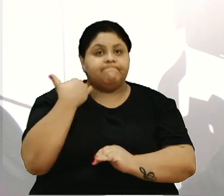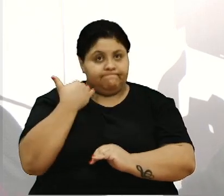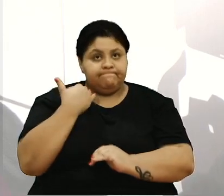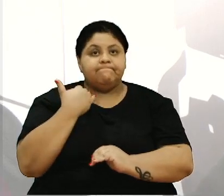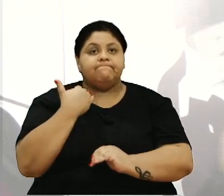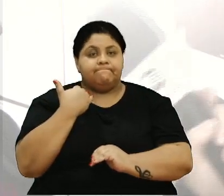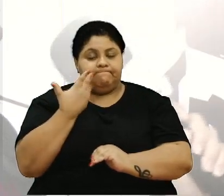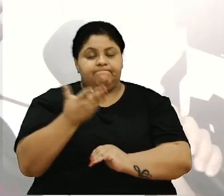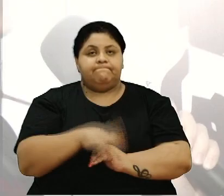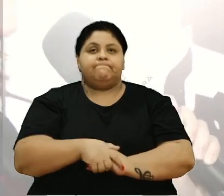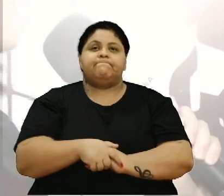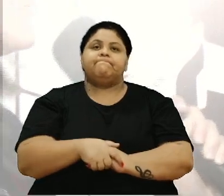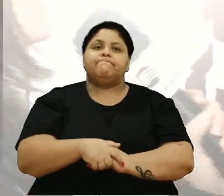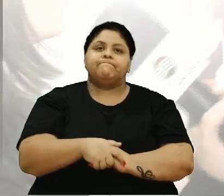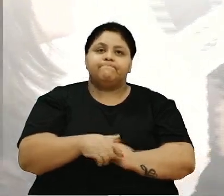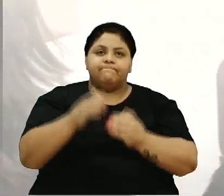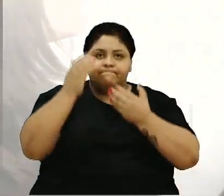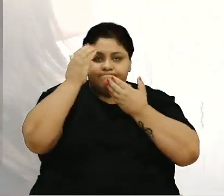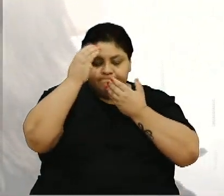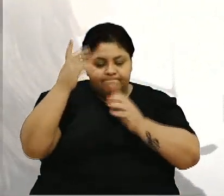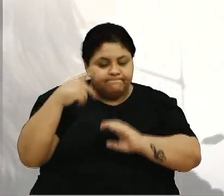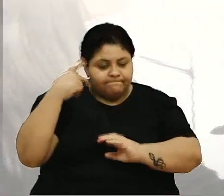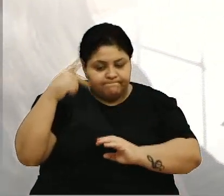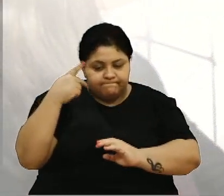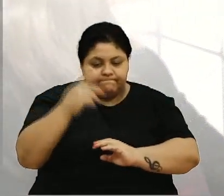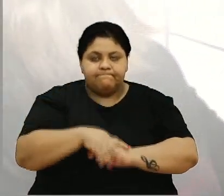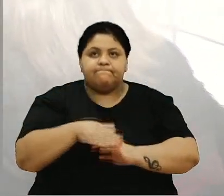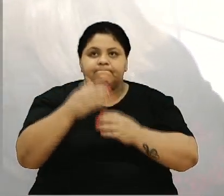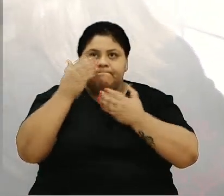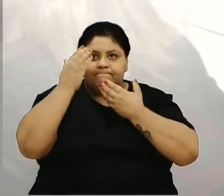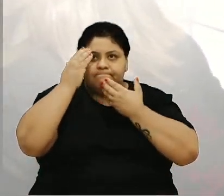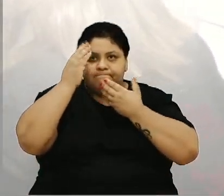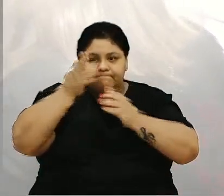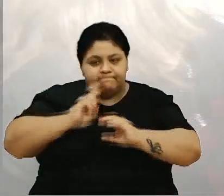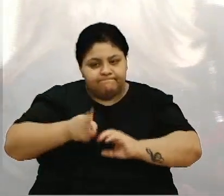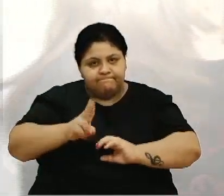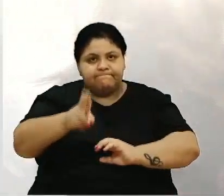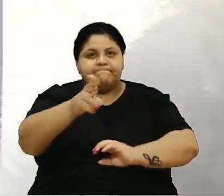deseja, não é? Certo, então, muito obrigada, vereador. Então, obrigado e vamos em frente. Isso aí, obrigado.